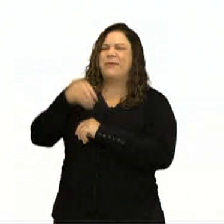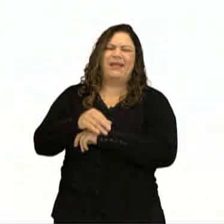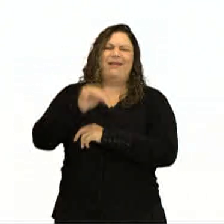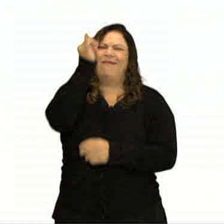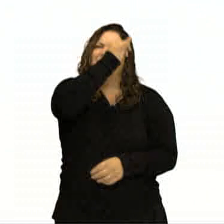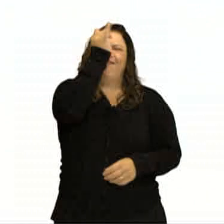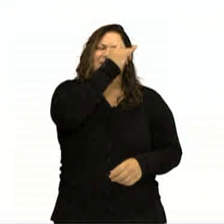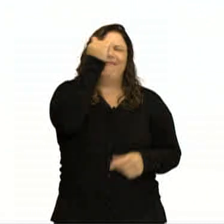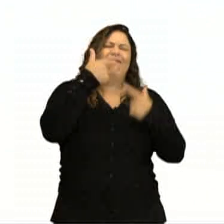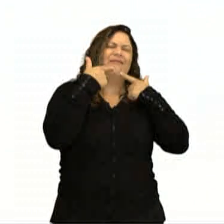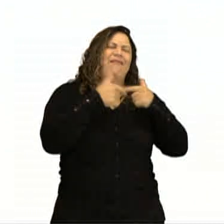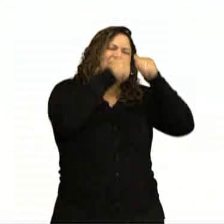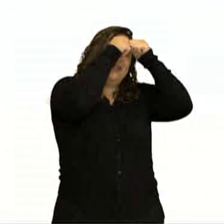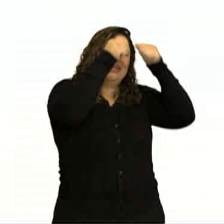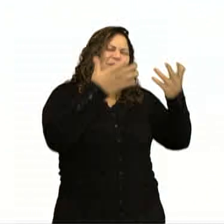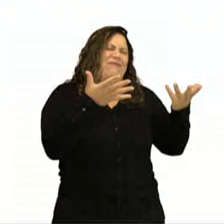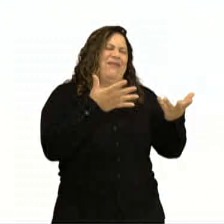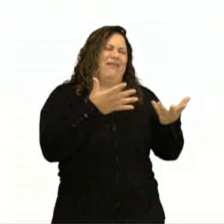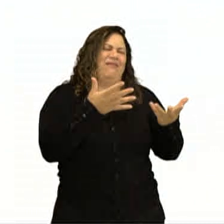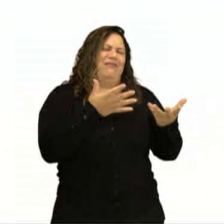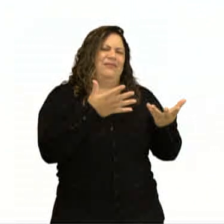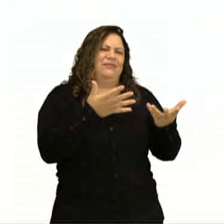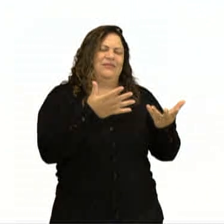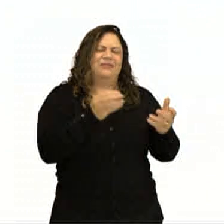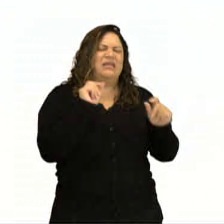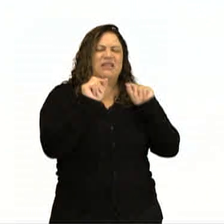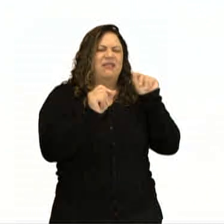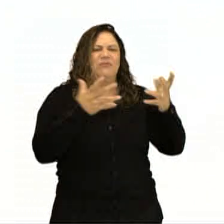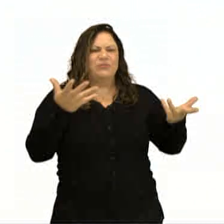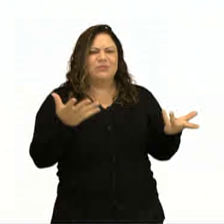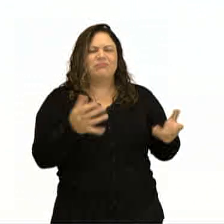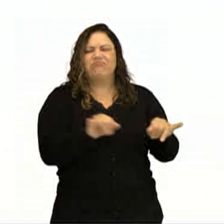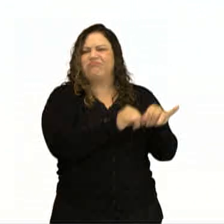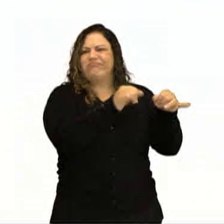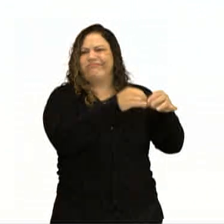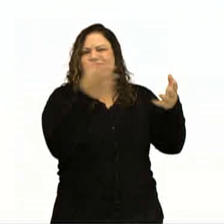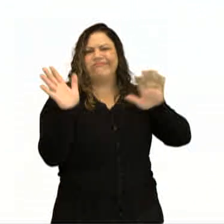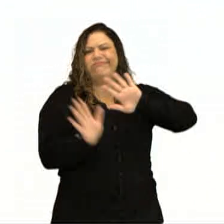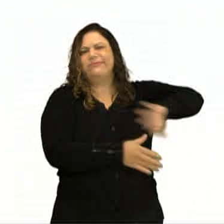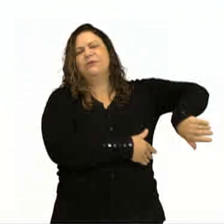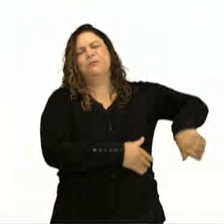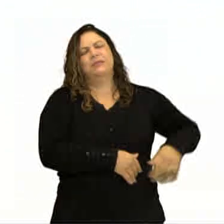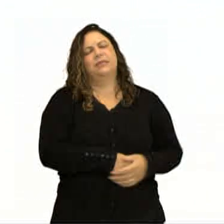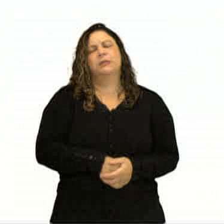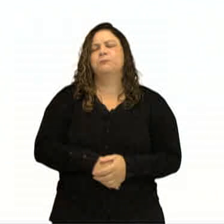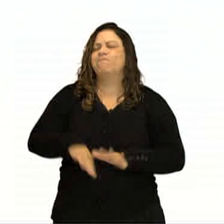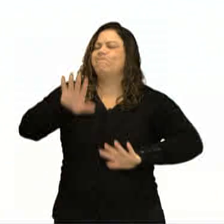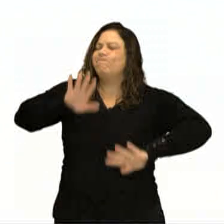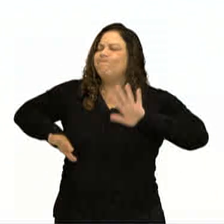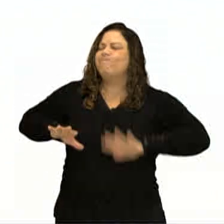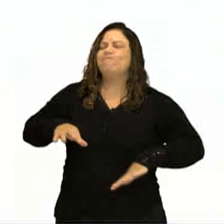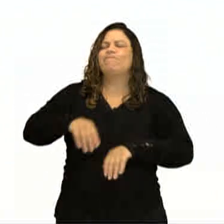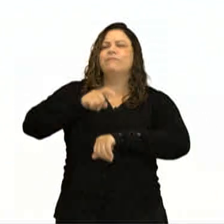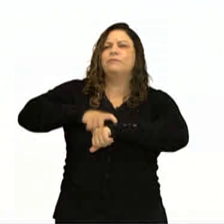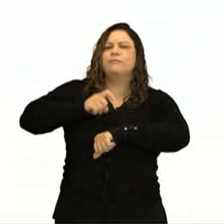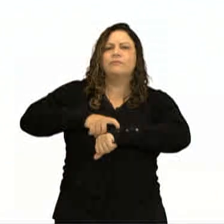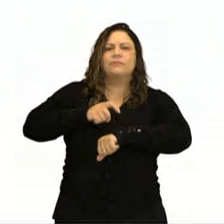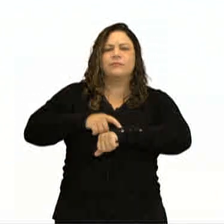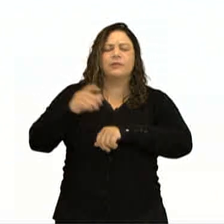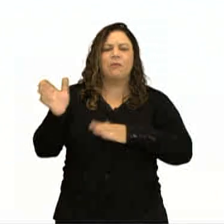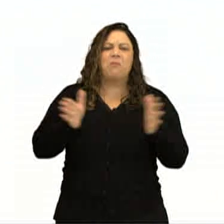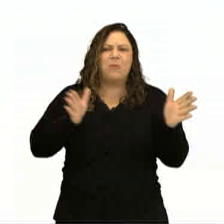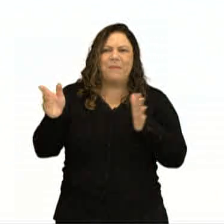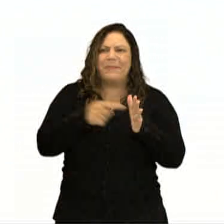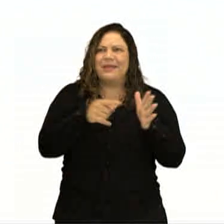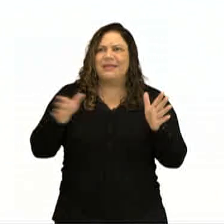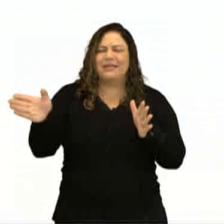linguagem, deveria ser. Daqueles que, em momentos de extrema gravidade, como este